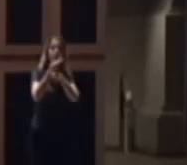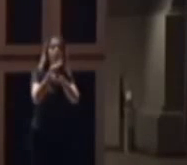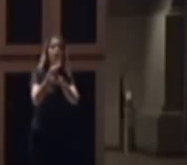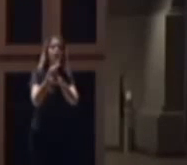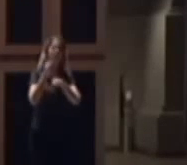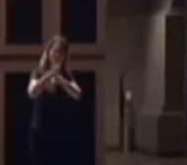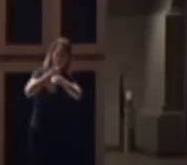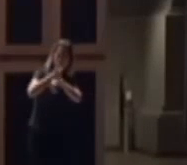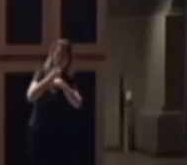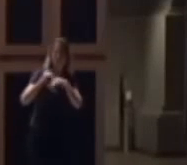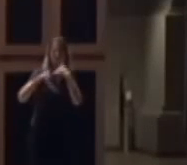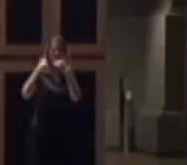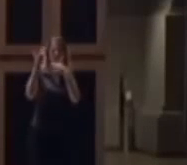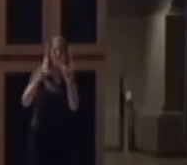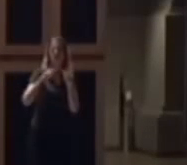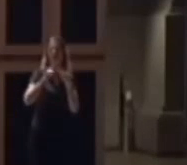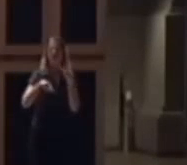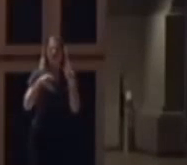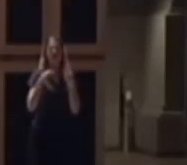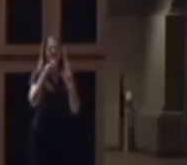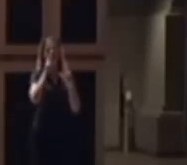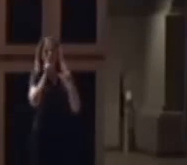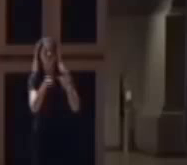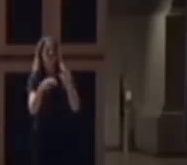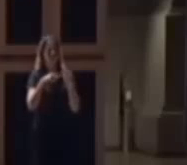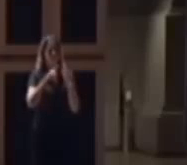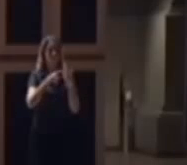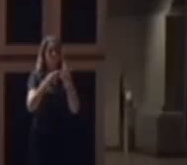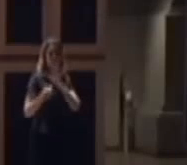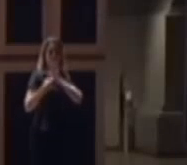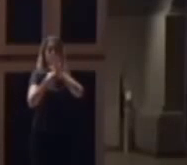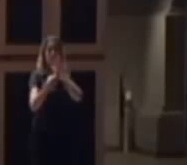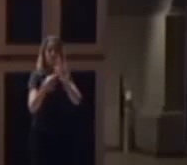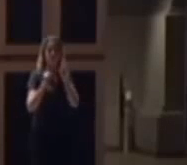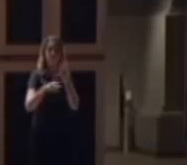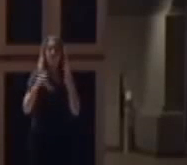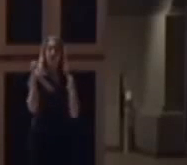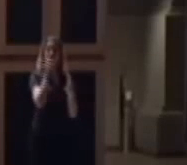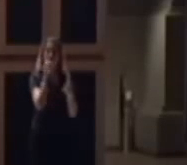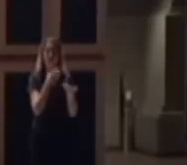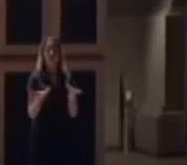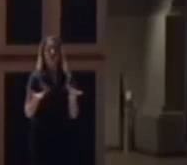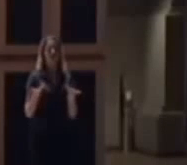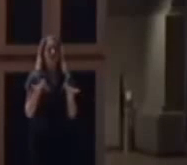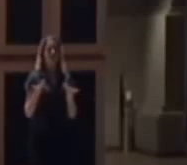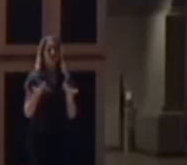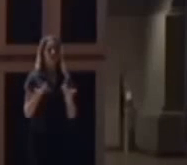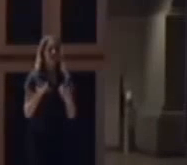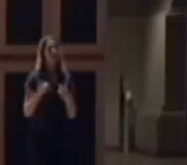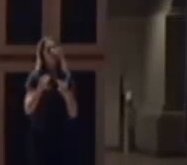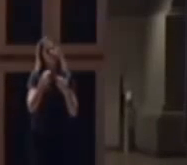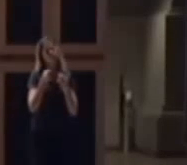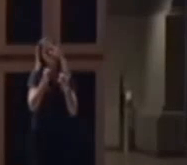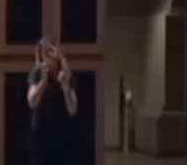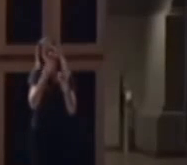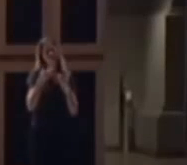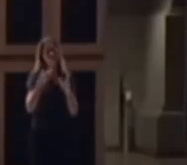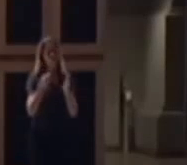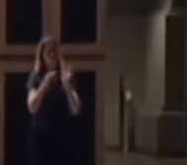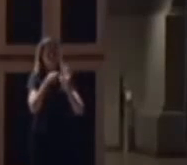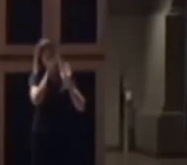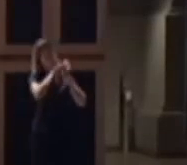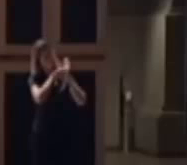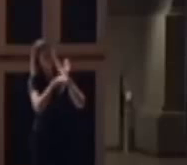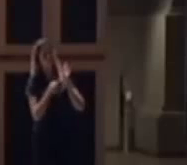profissionalização, eficiência, resultados, transparência, agilidade, abrangência, só para citar alguns